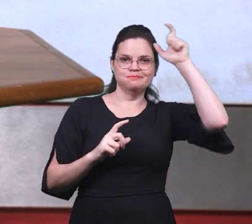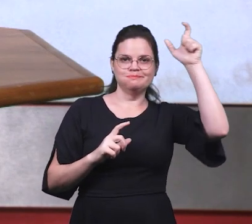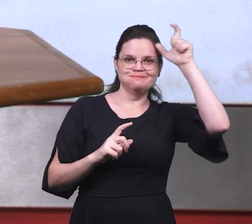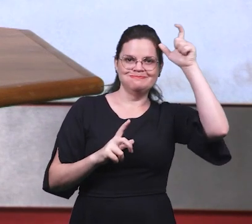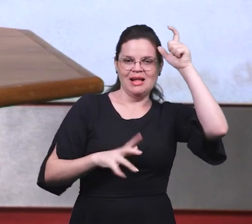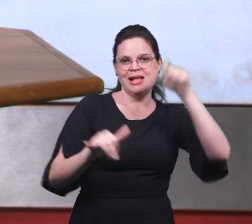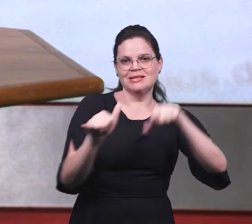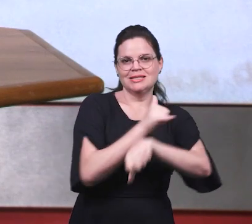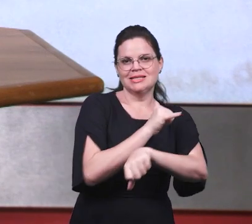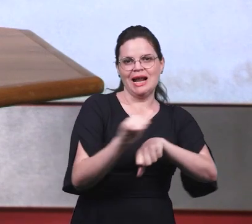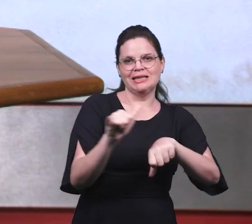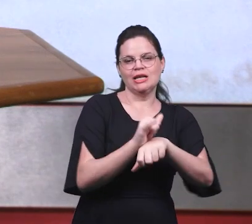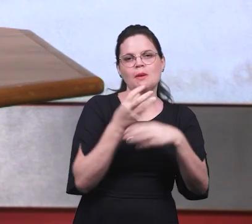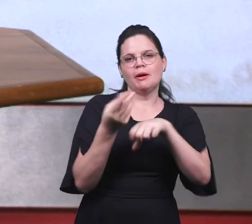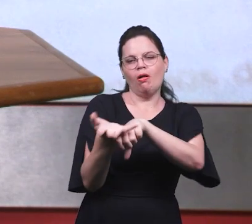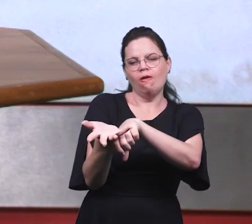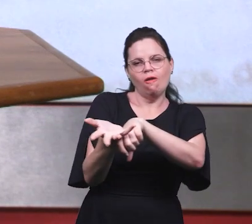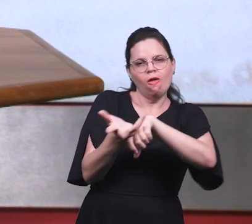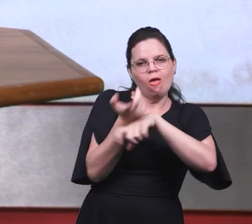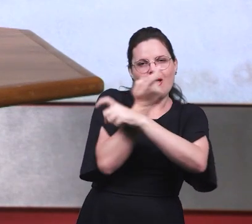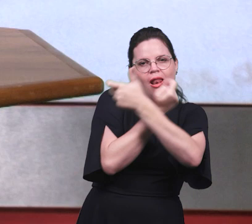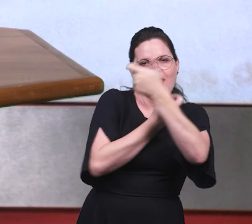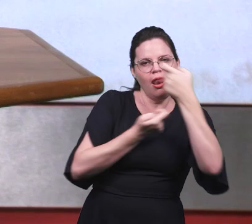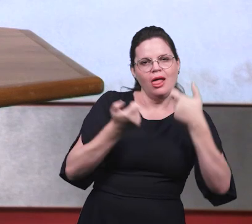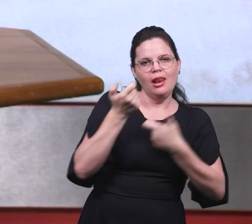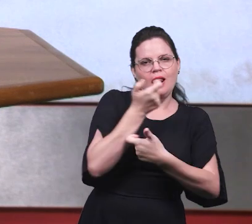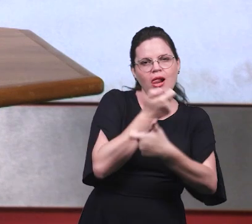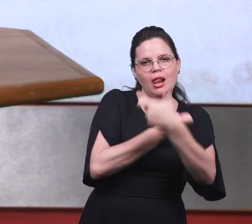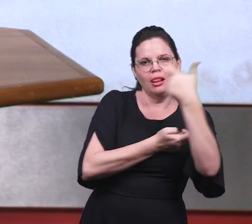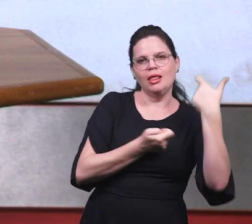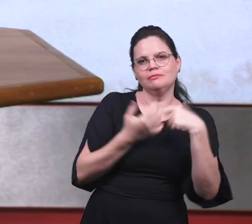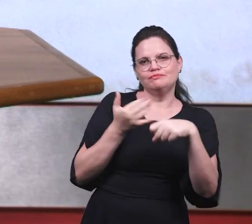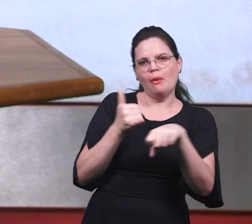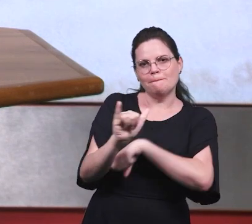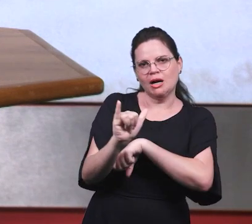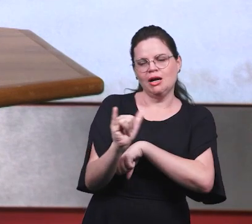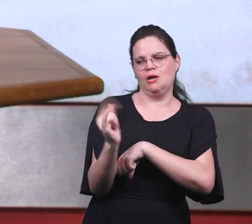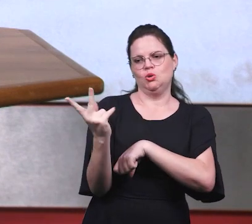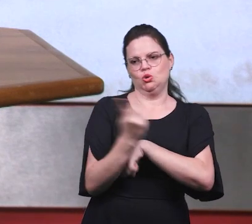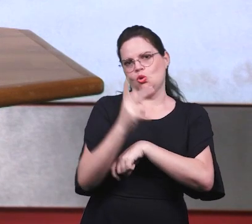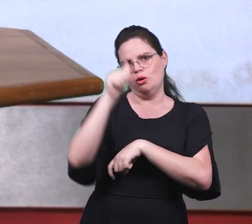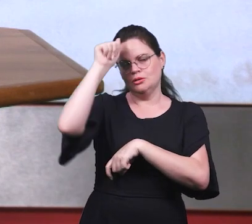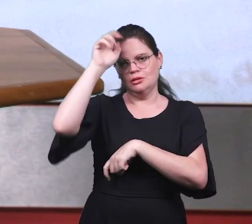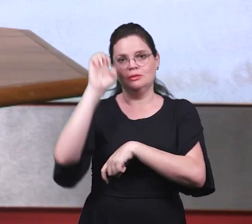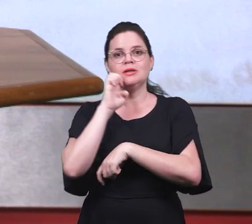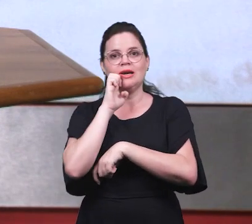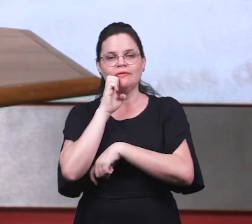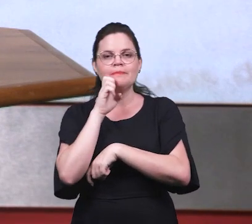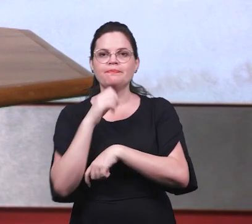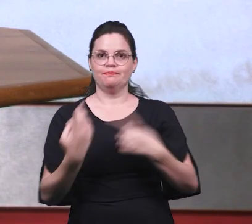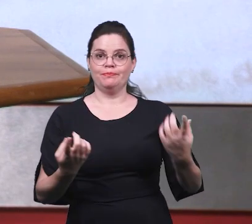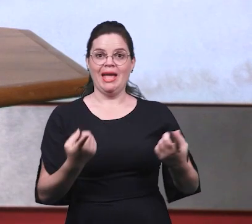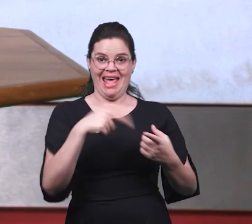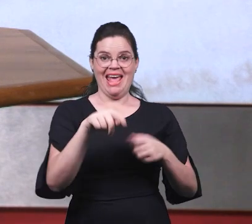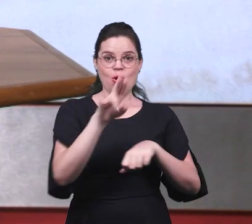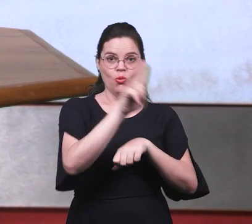usou para seduzir e enganar o primeiro casal. Embora o padrão de ação das tentações